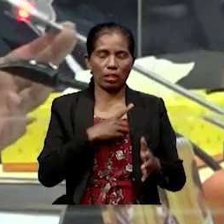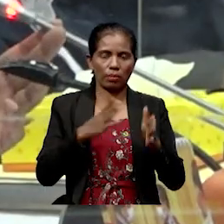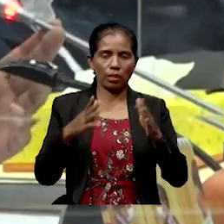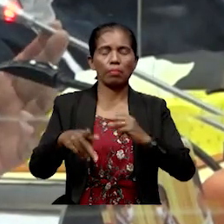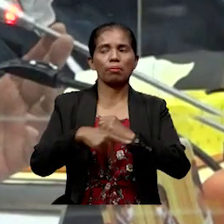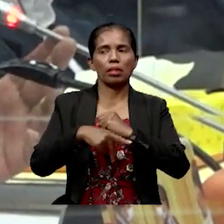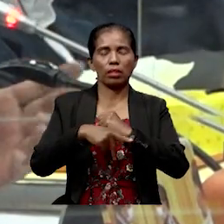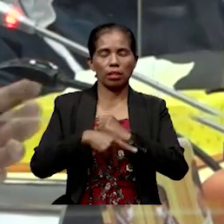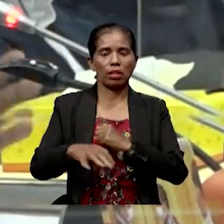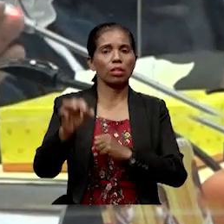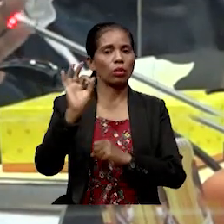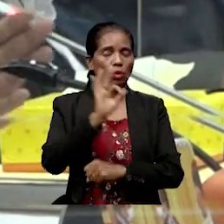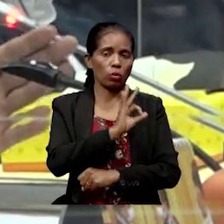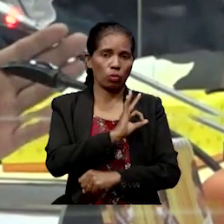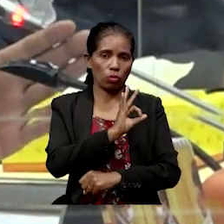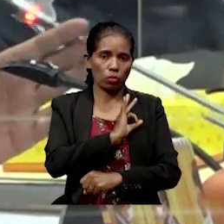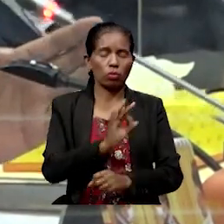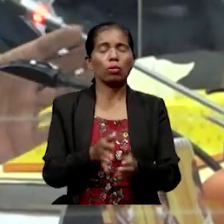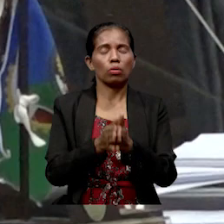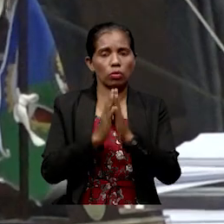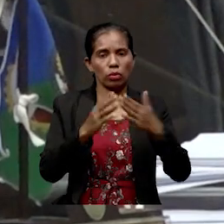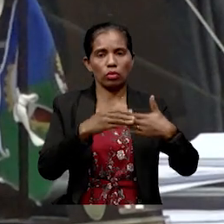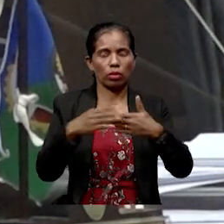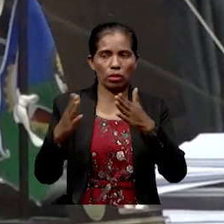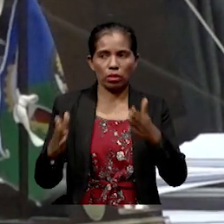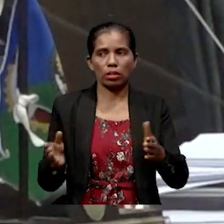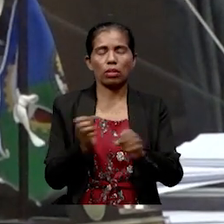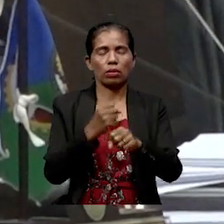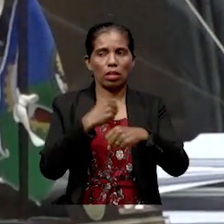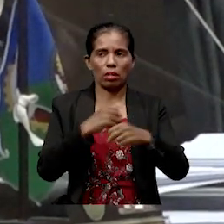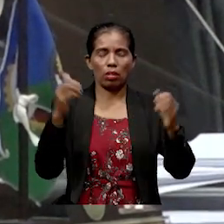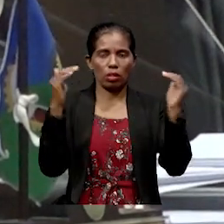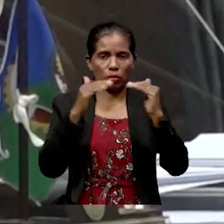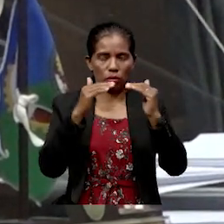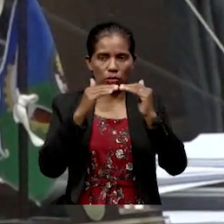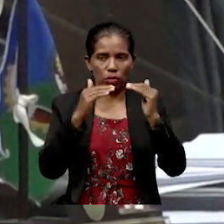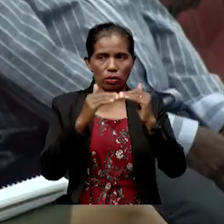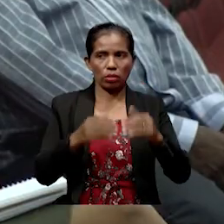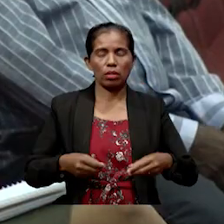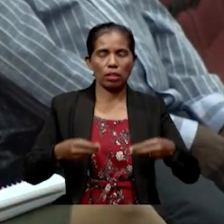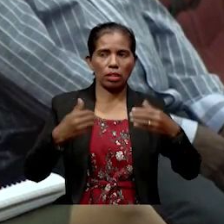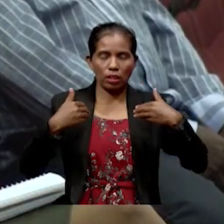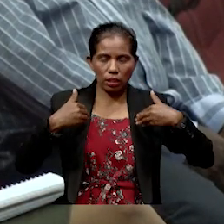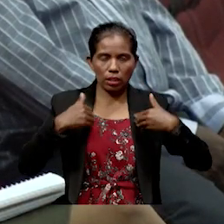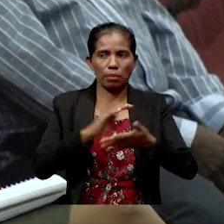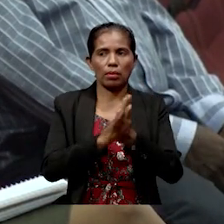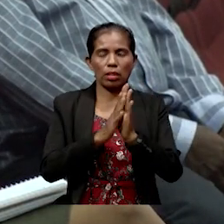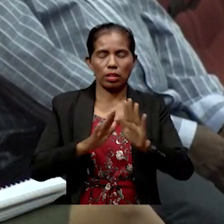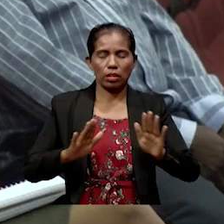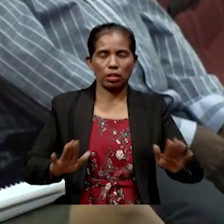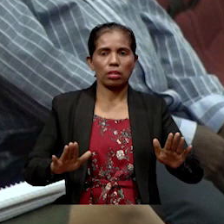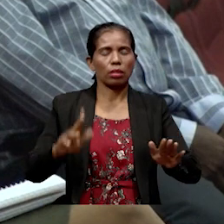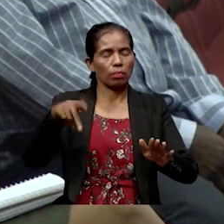Kuntu Antonio Verdial husu lider Sira atu halo dialogu hodi garanti unidade no estabilidade